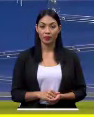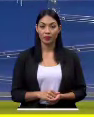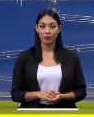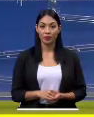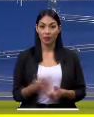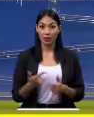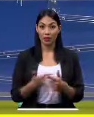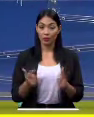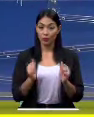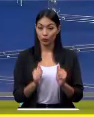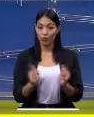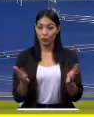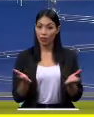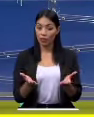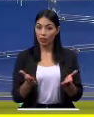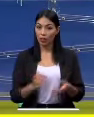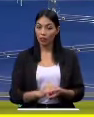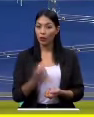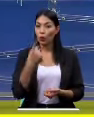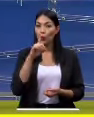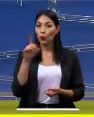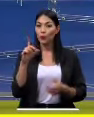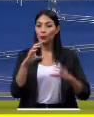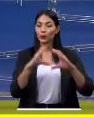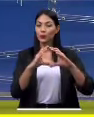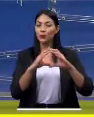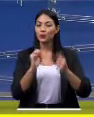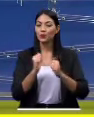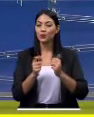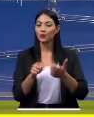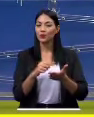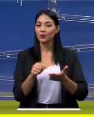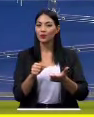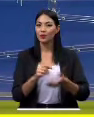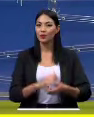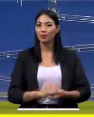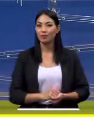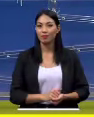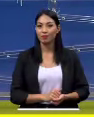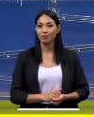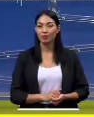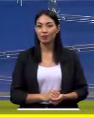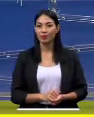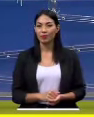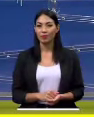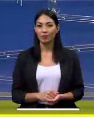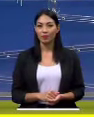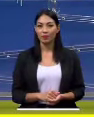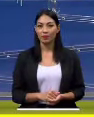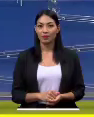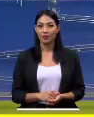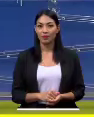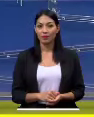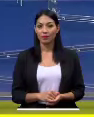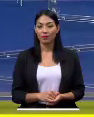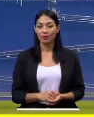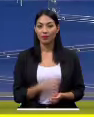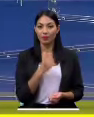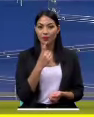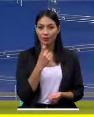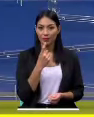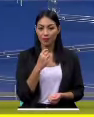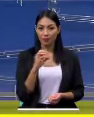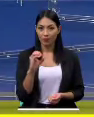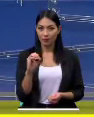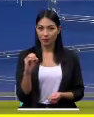Sua sorte pode vir com este número. Vamos chamar o sétimo e último número da Time Mania. Está na tela. Bola vermelha,